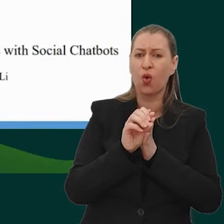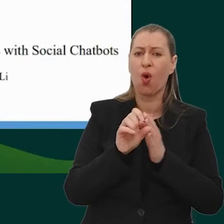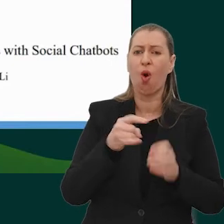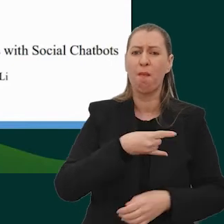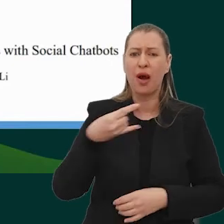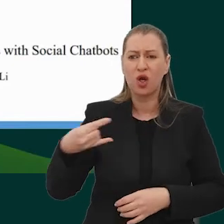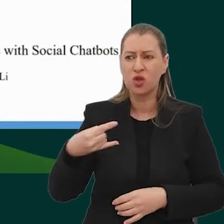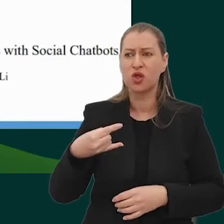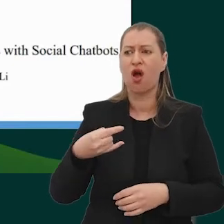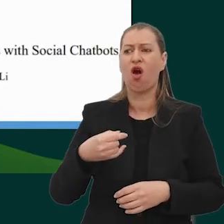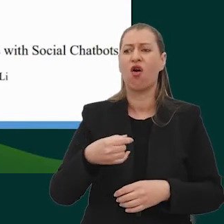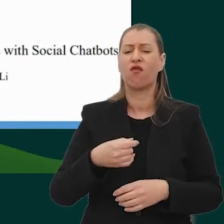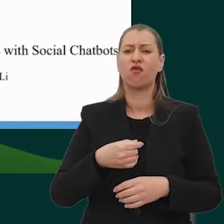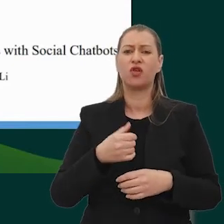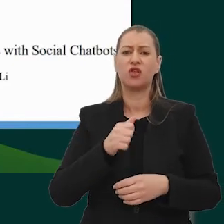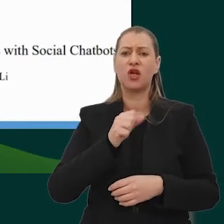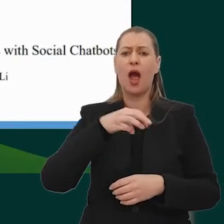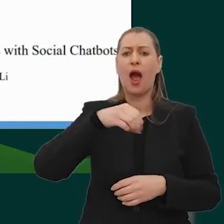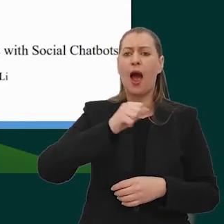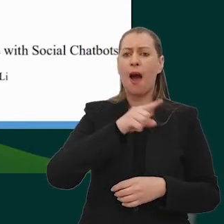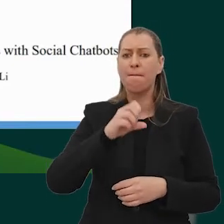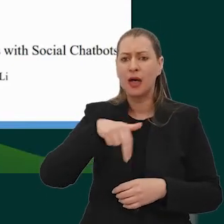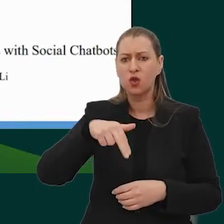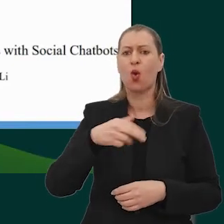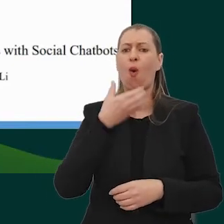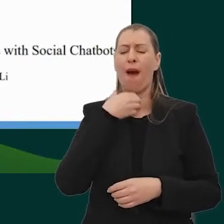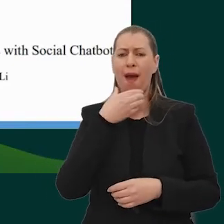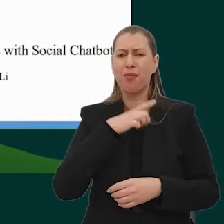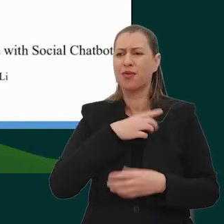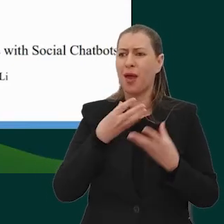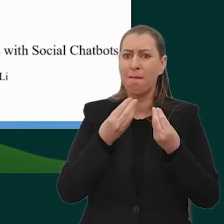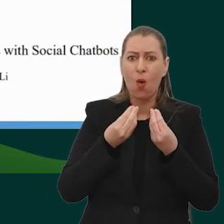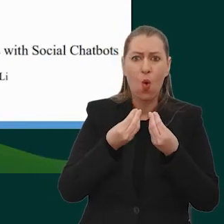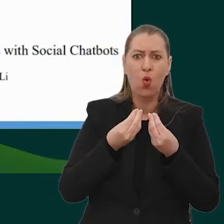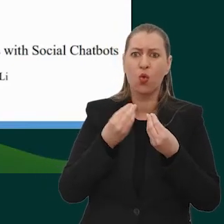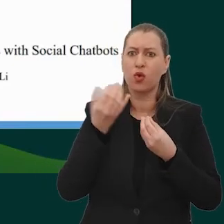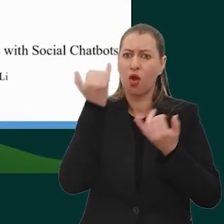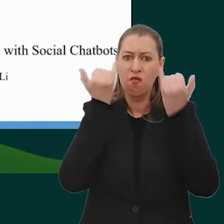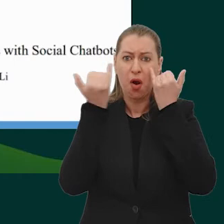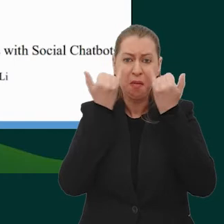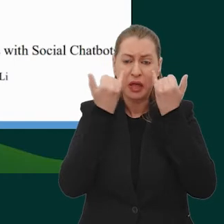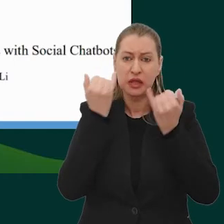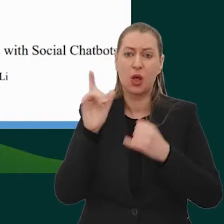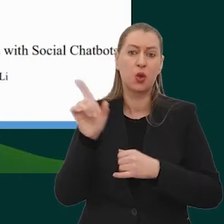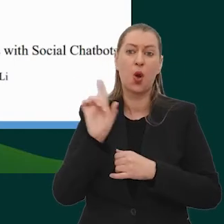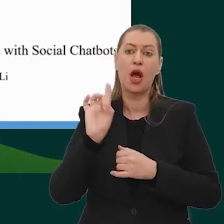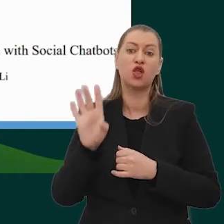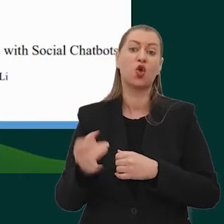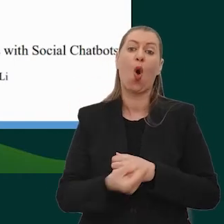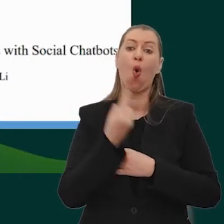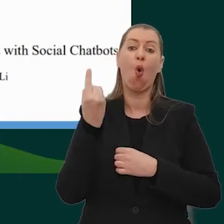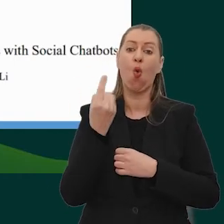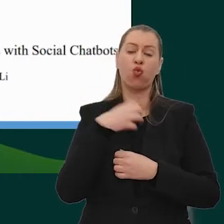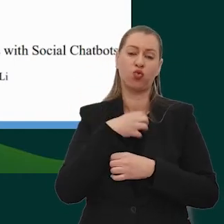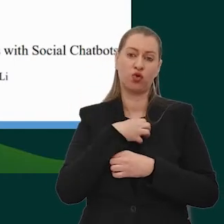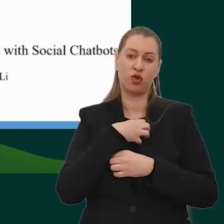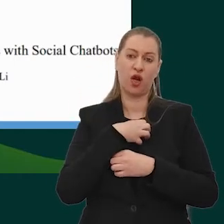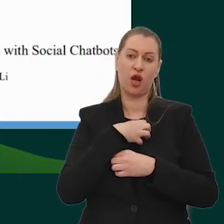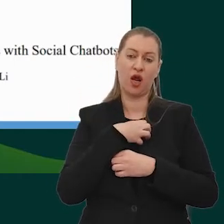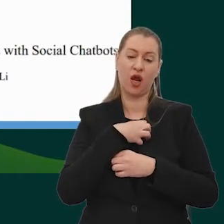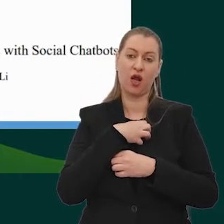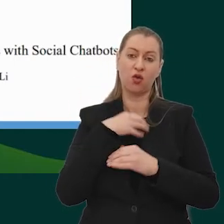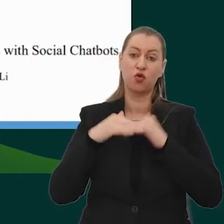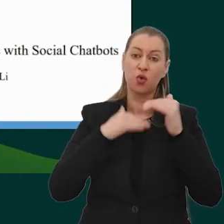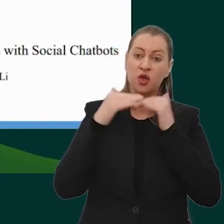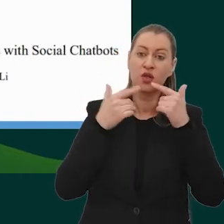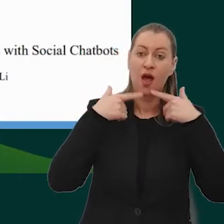Microsoft, Amazon, Apple, eles vão trazendo uma bagagem infinita, né? Não é só uma forma de processamento de linguagem